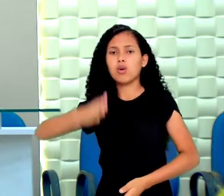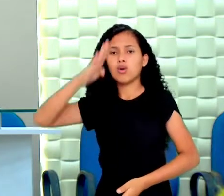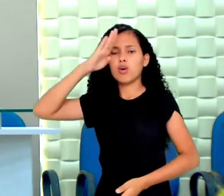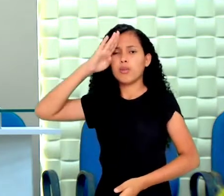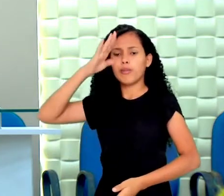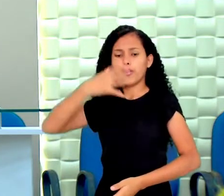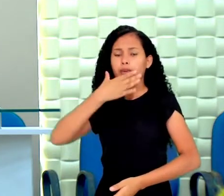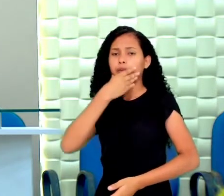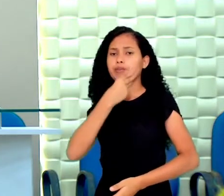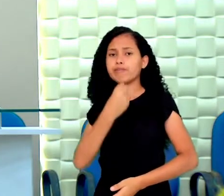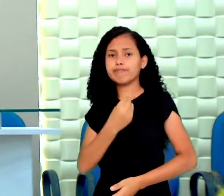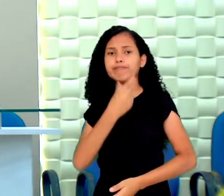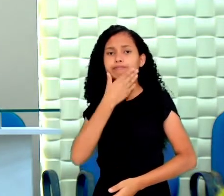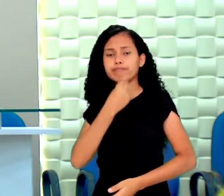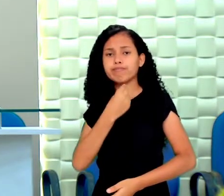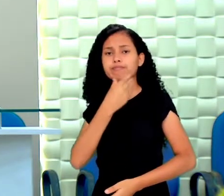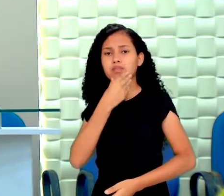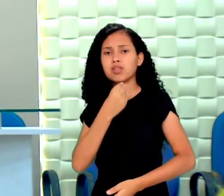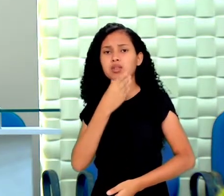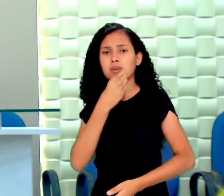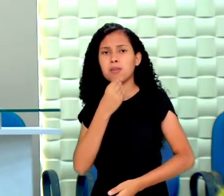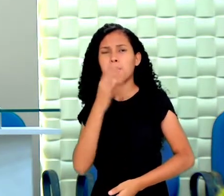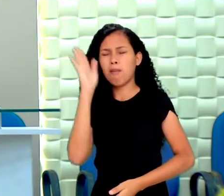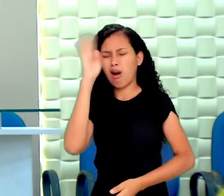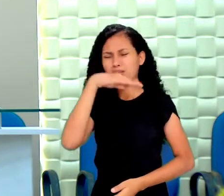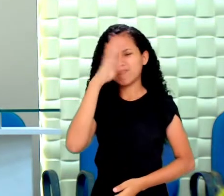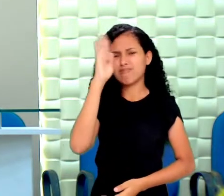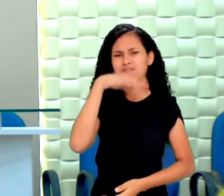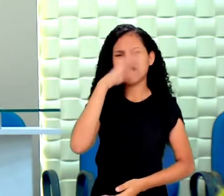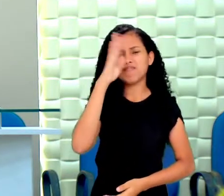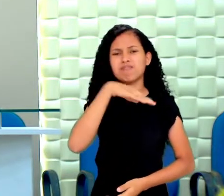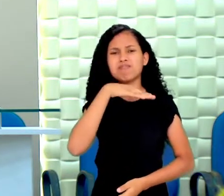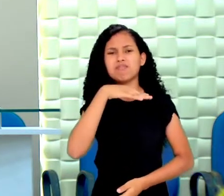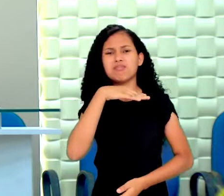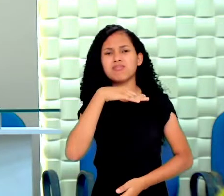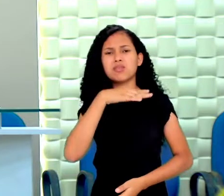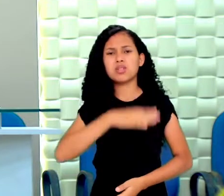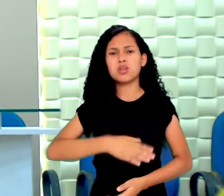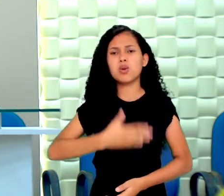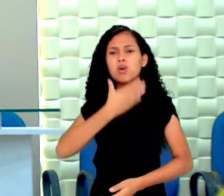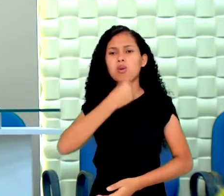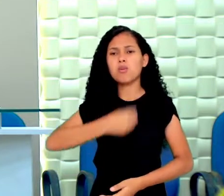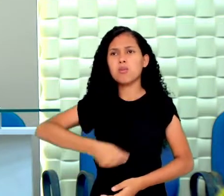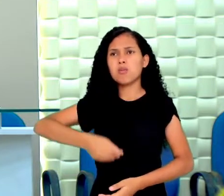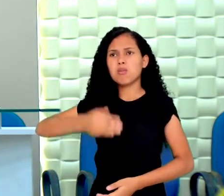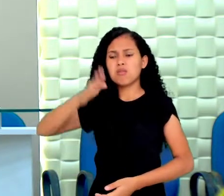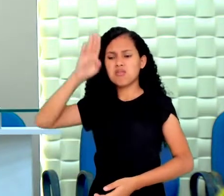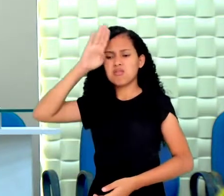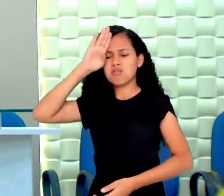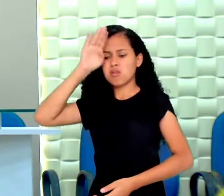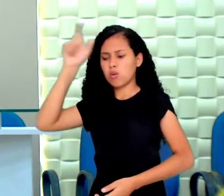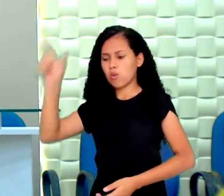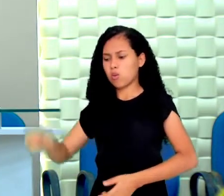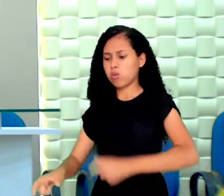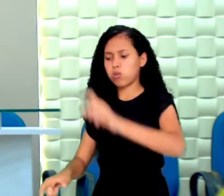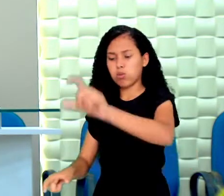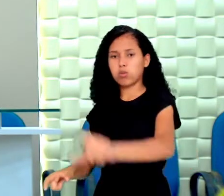eram homens muito cruéis, aqueles soldados, eles